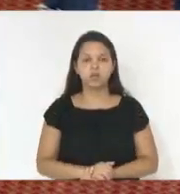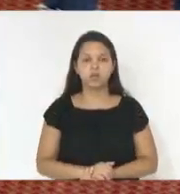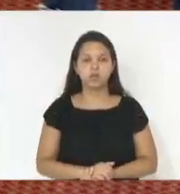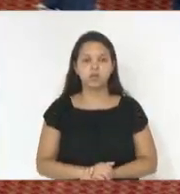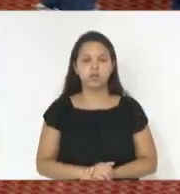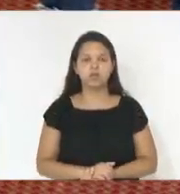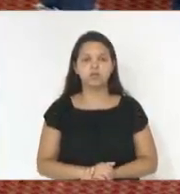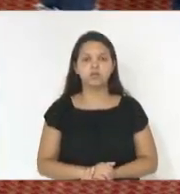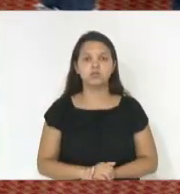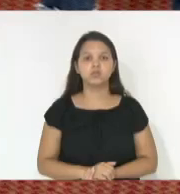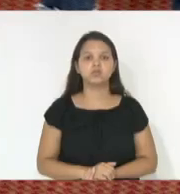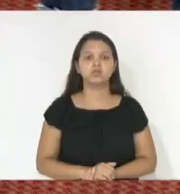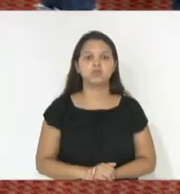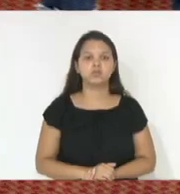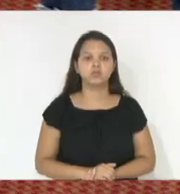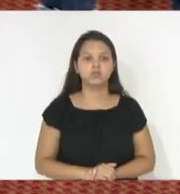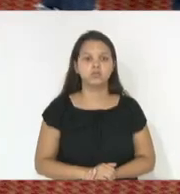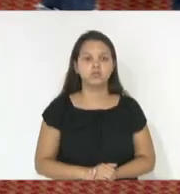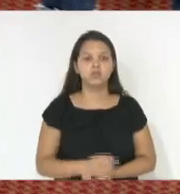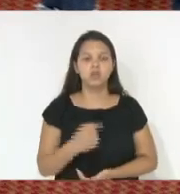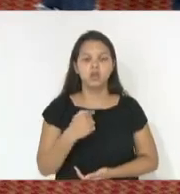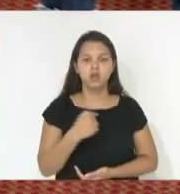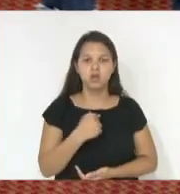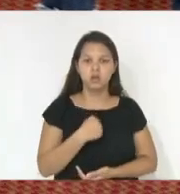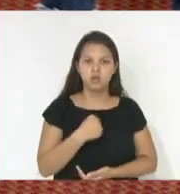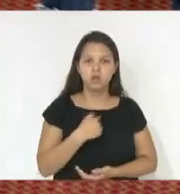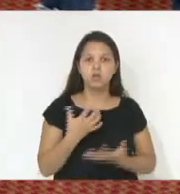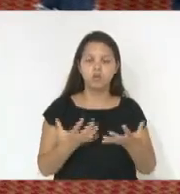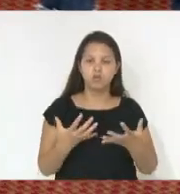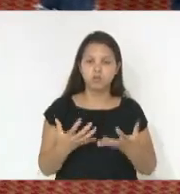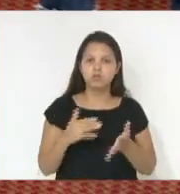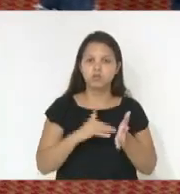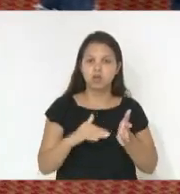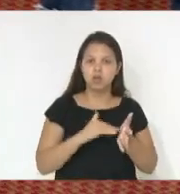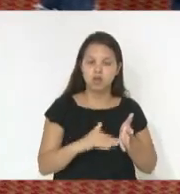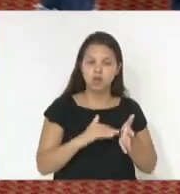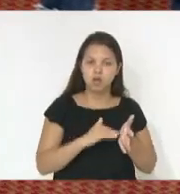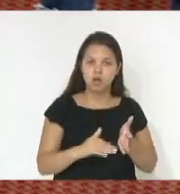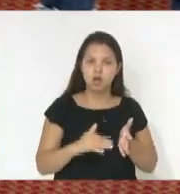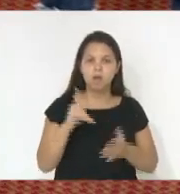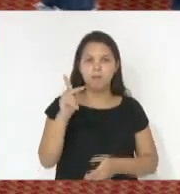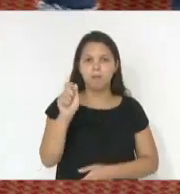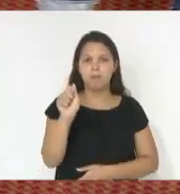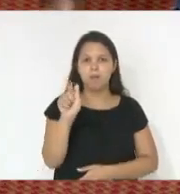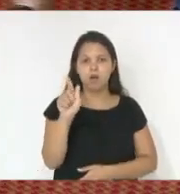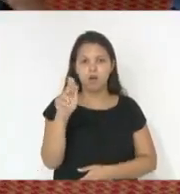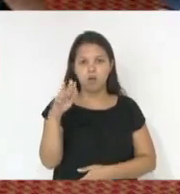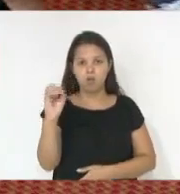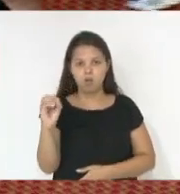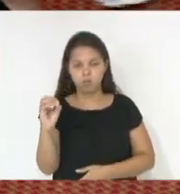na esteira de que o secretário Paulo Ili